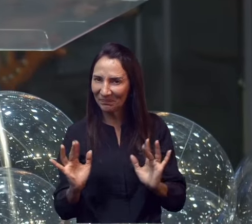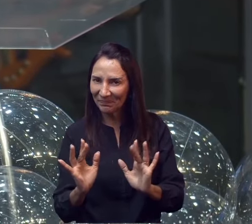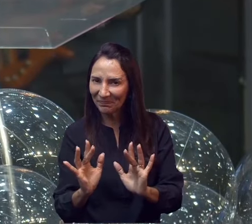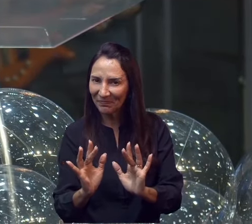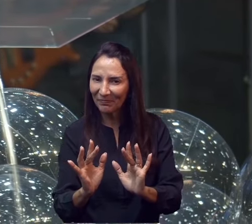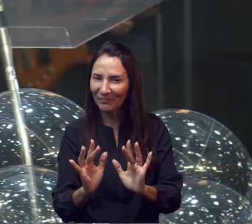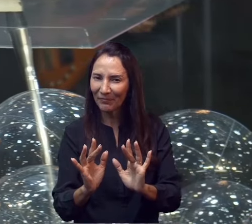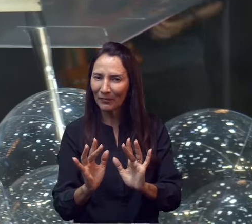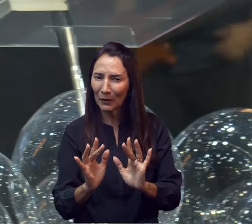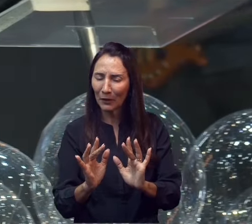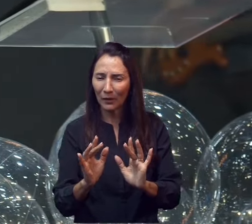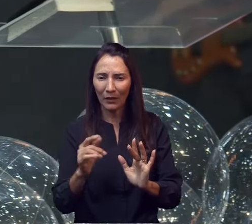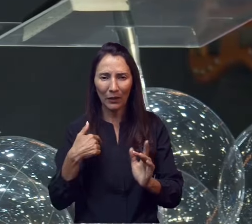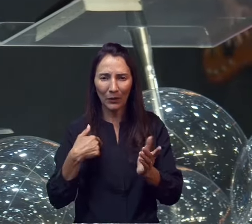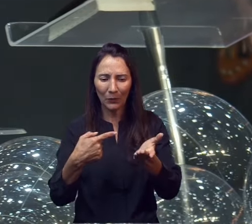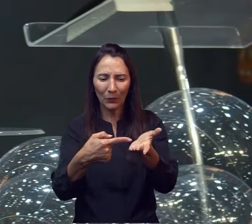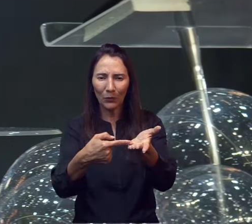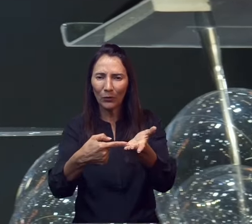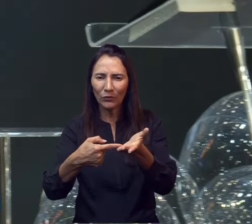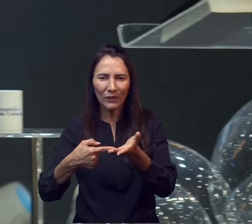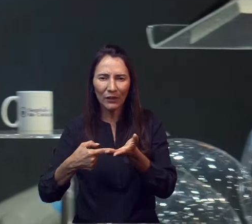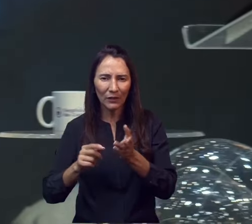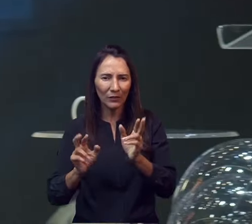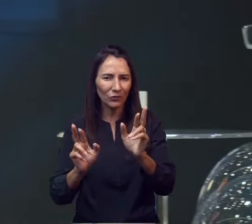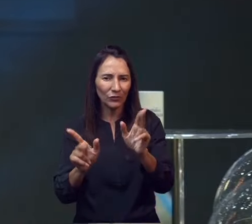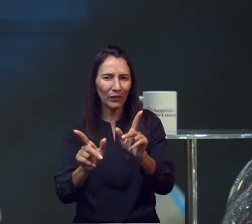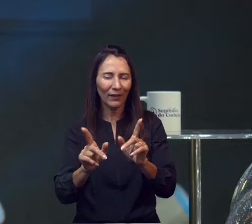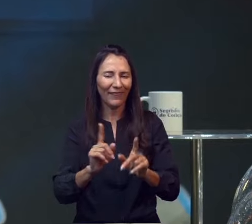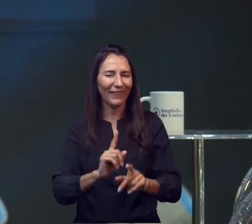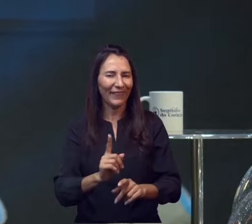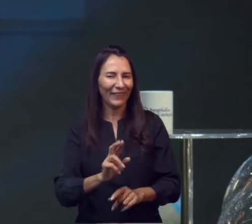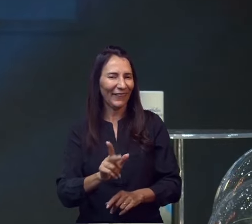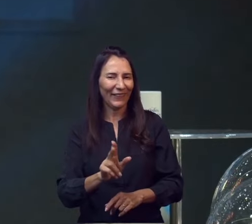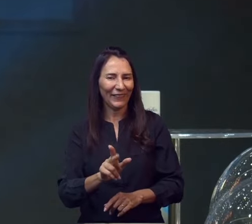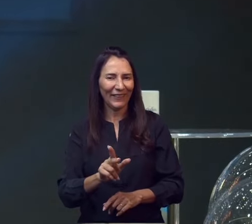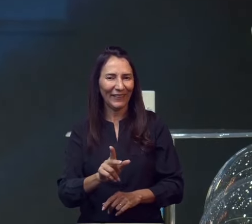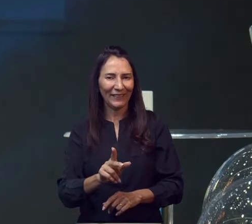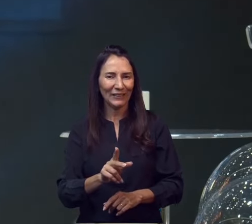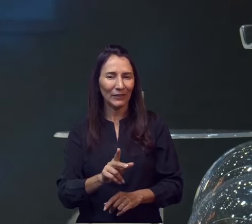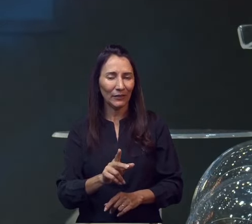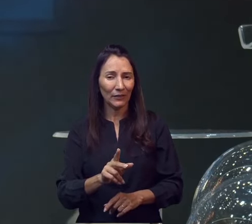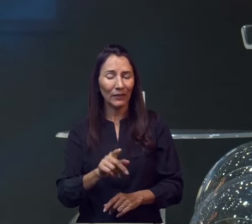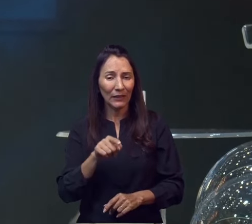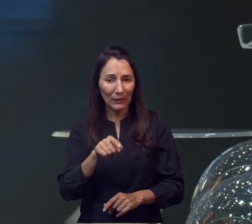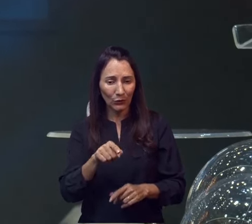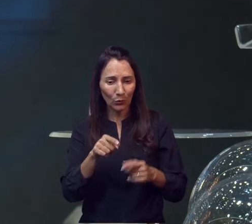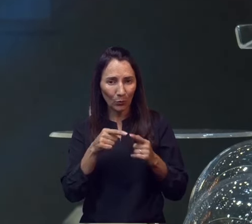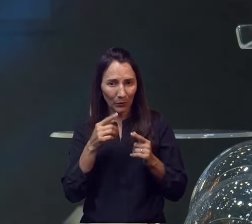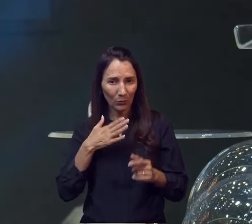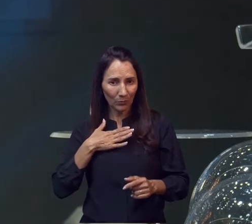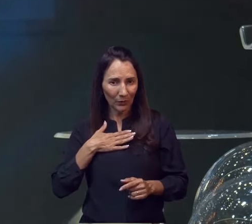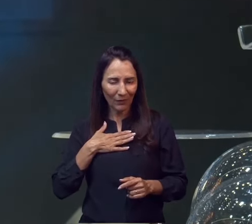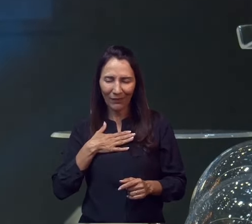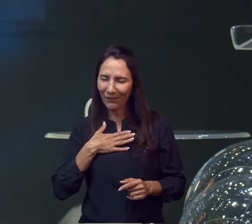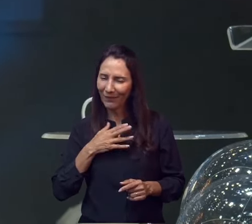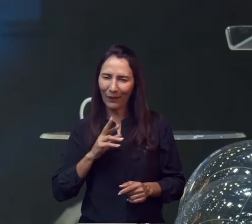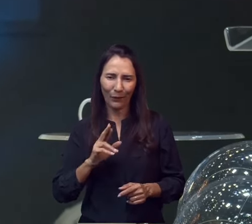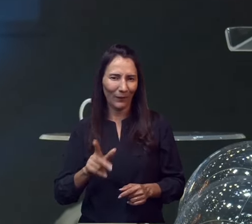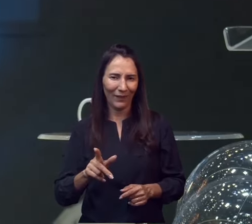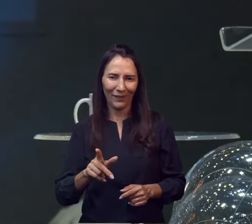um convite diferente e esse convite não tem nada a ver comigo esse convite